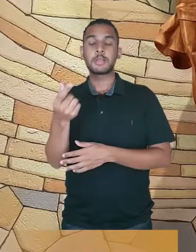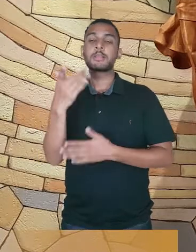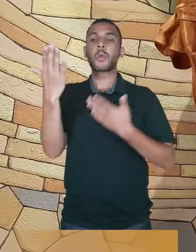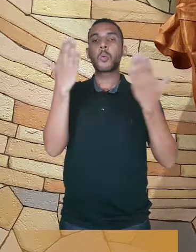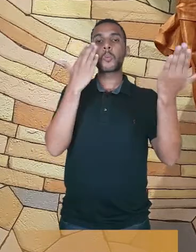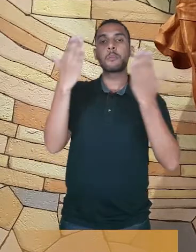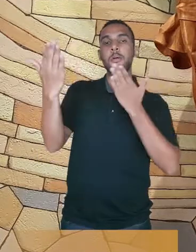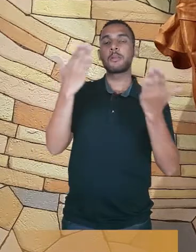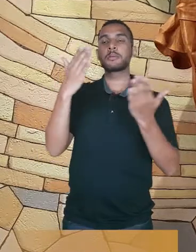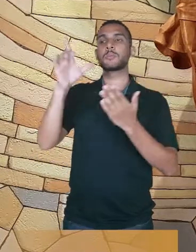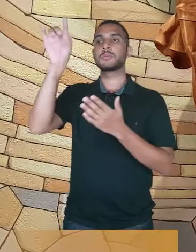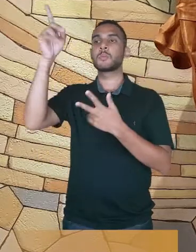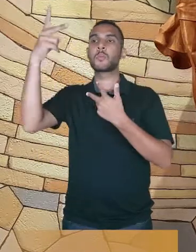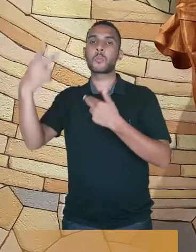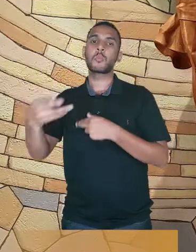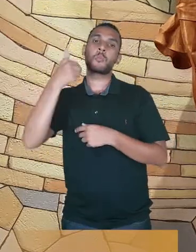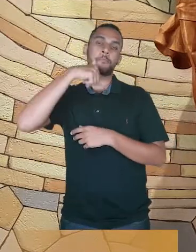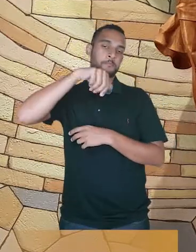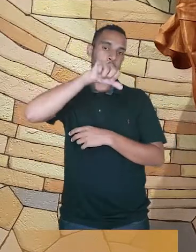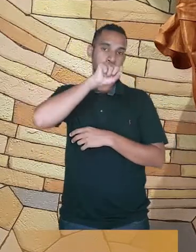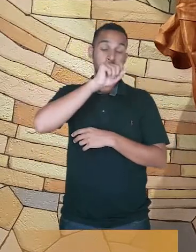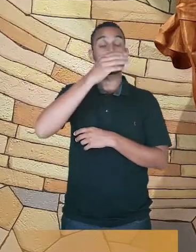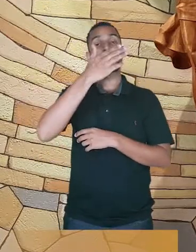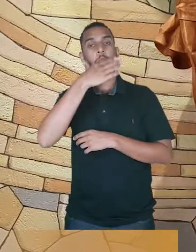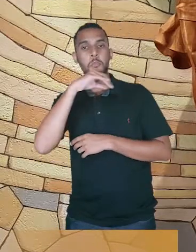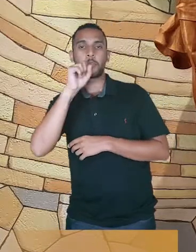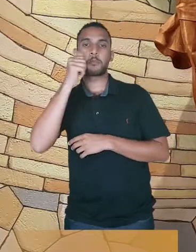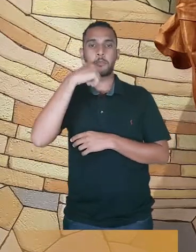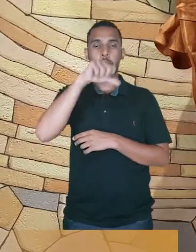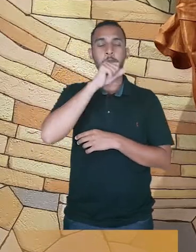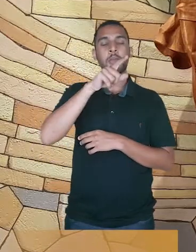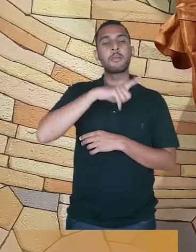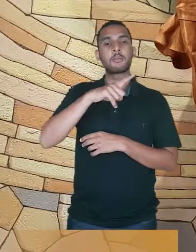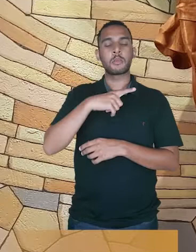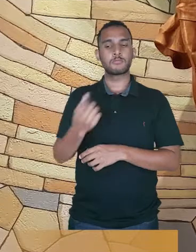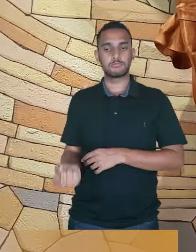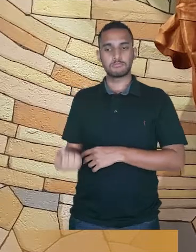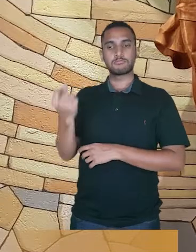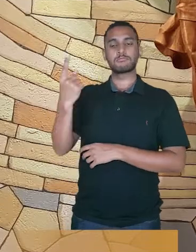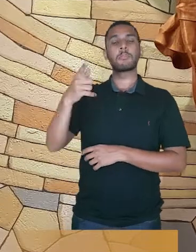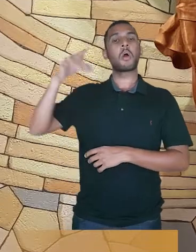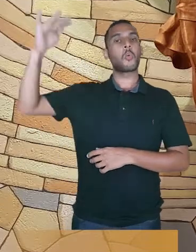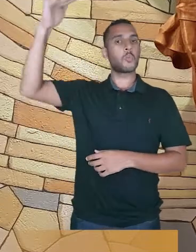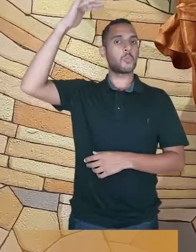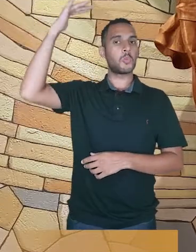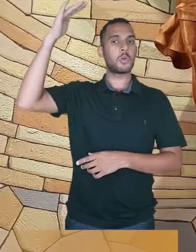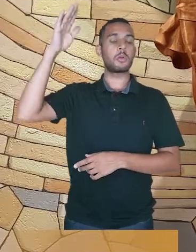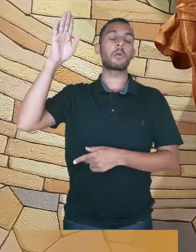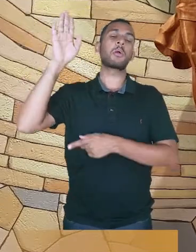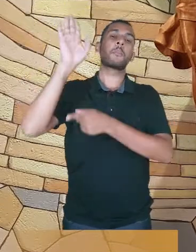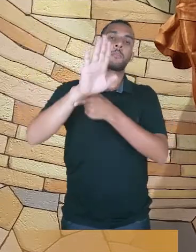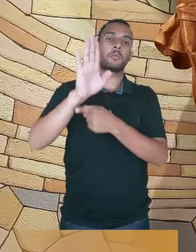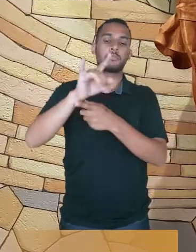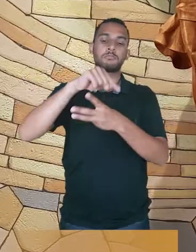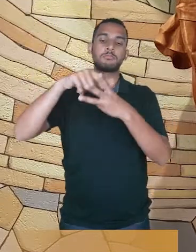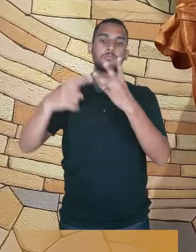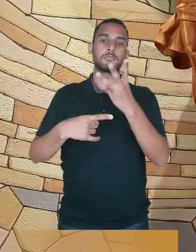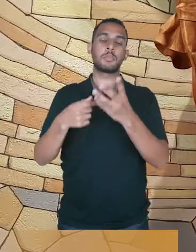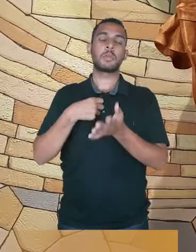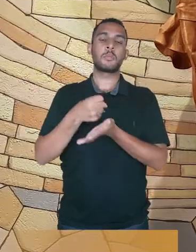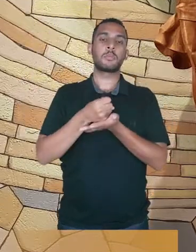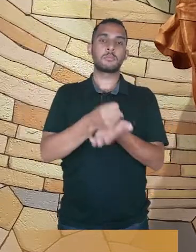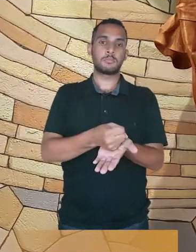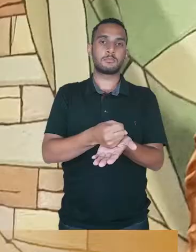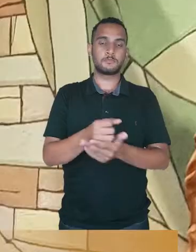mãe o pai ea mãe representam na experiência humana a origem ea autoridade a proteção e o